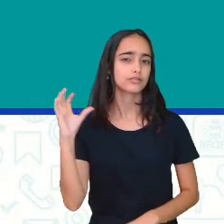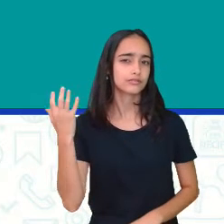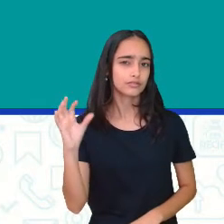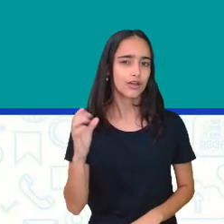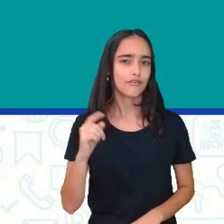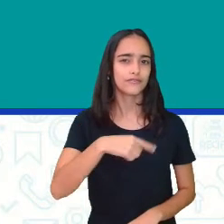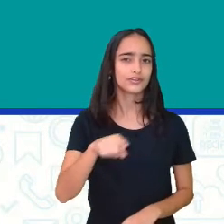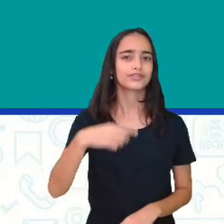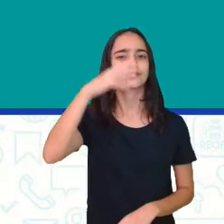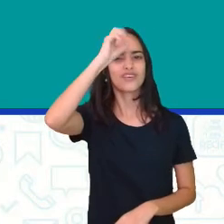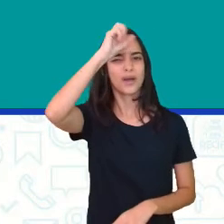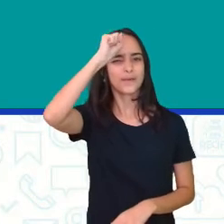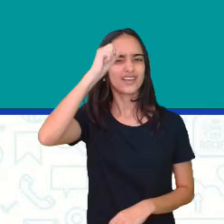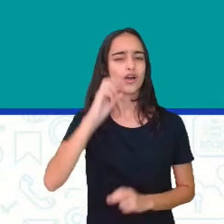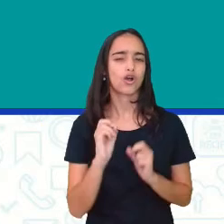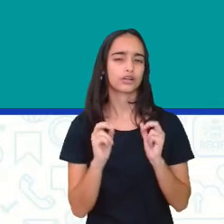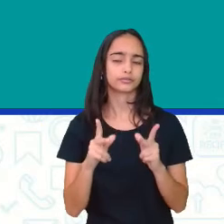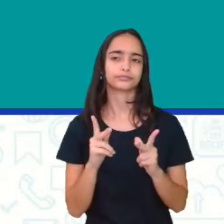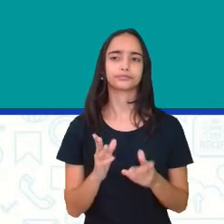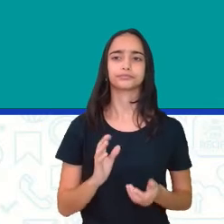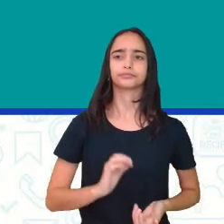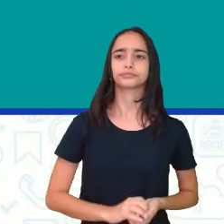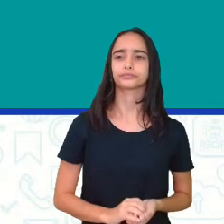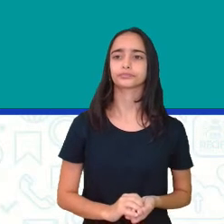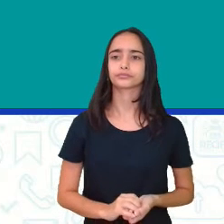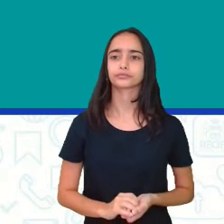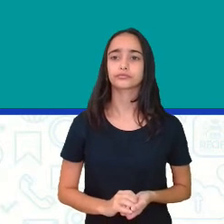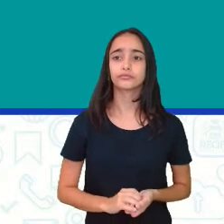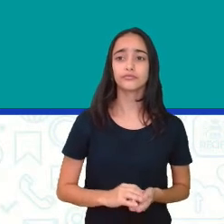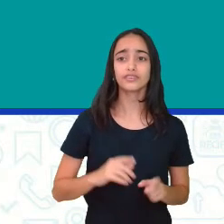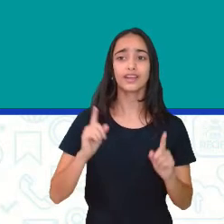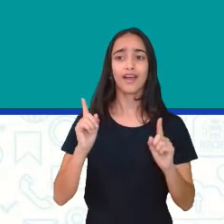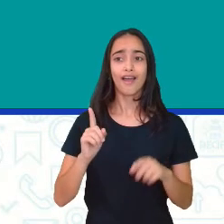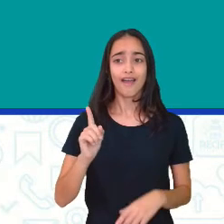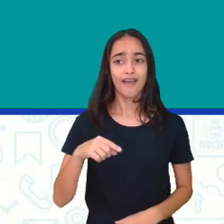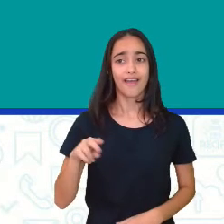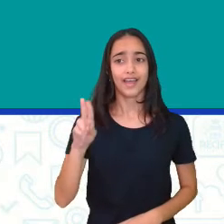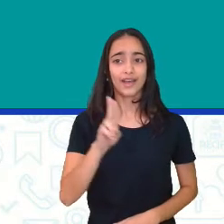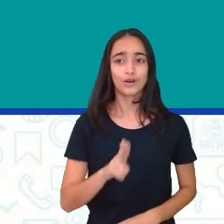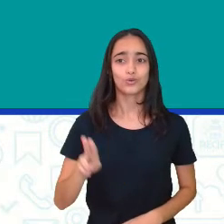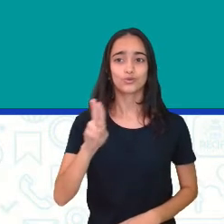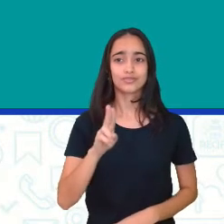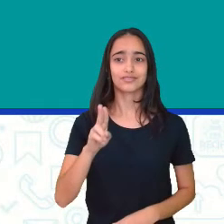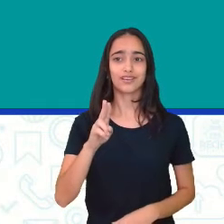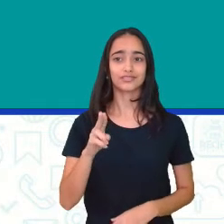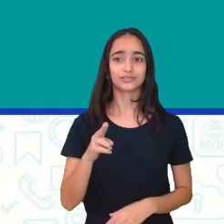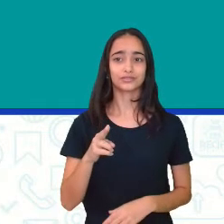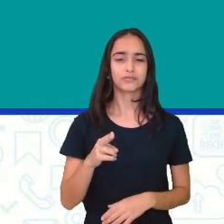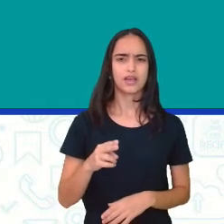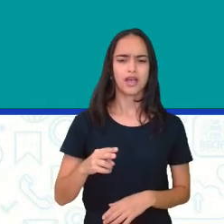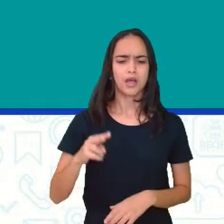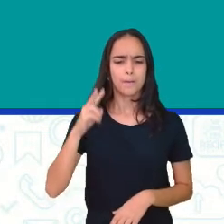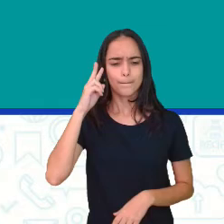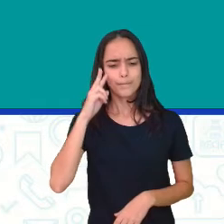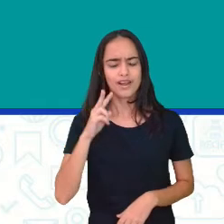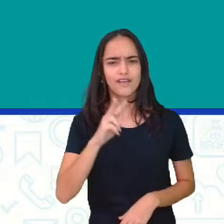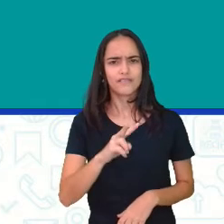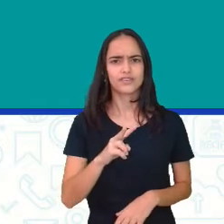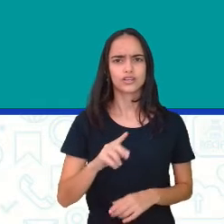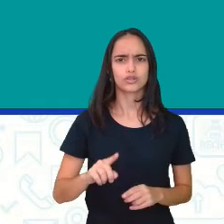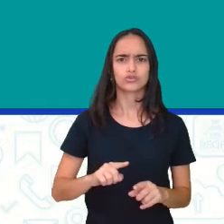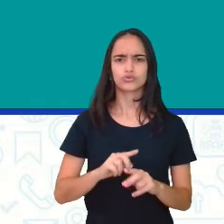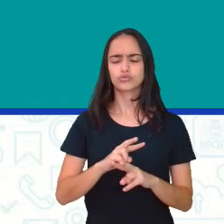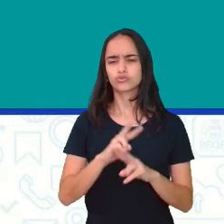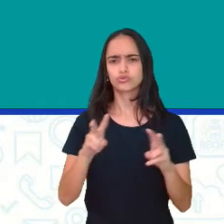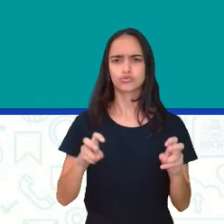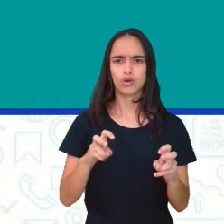uma forma geral, é um termo usado para se referir à constituição genética de um indivíduo.